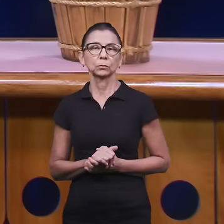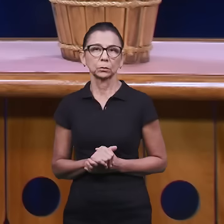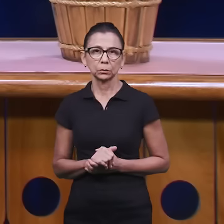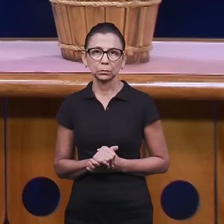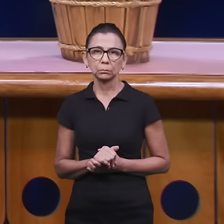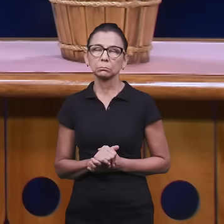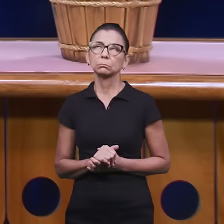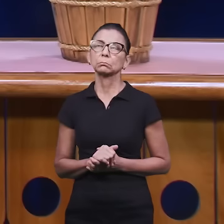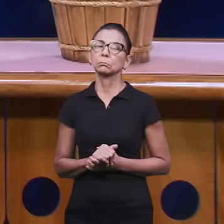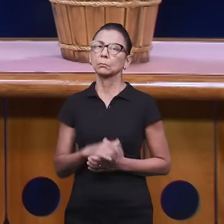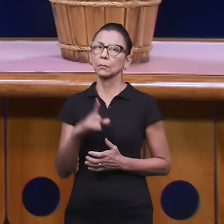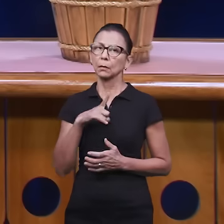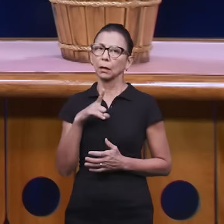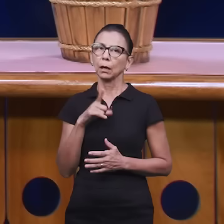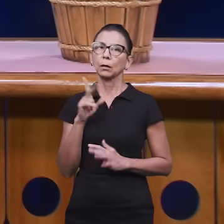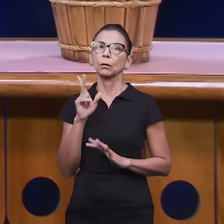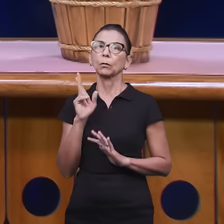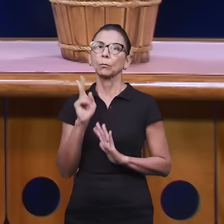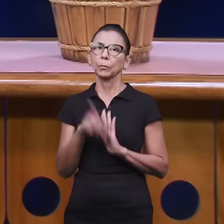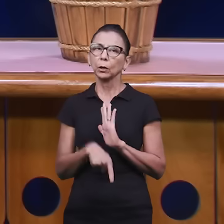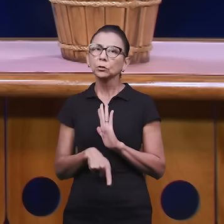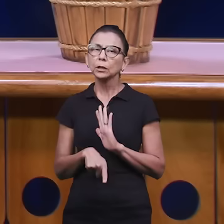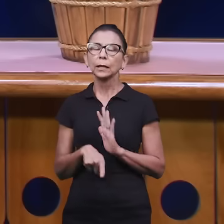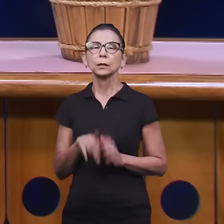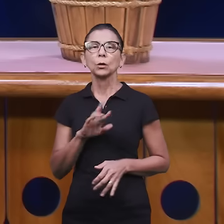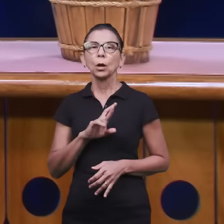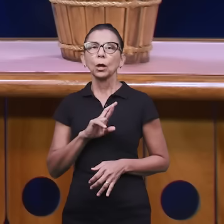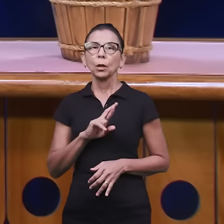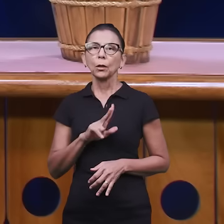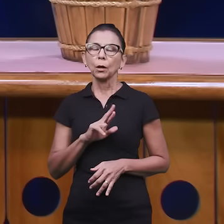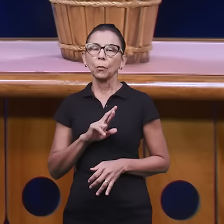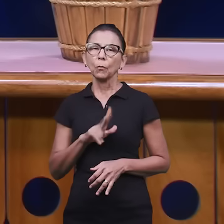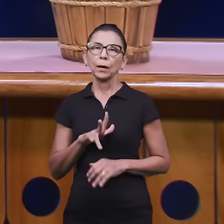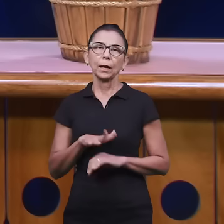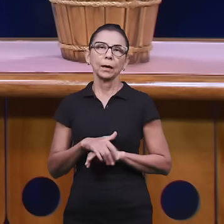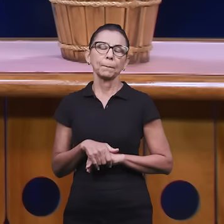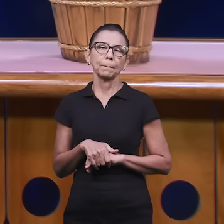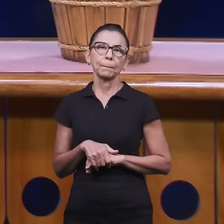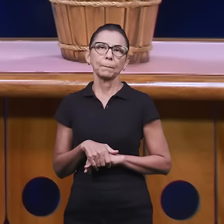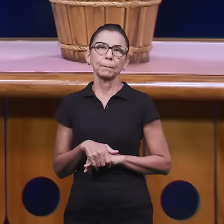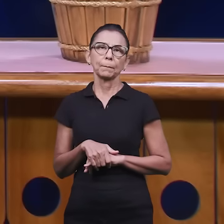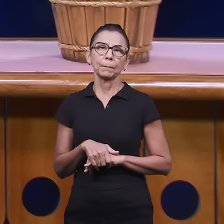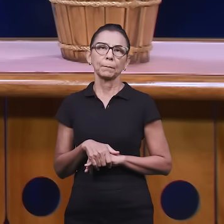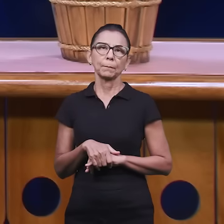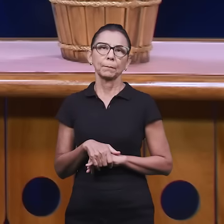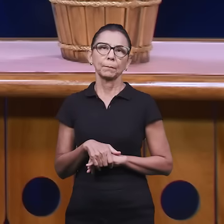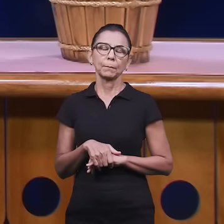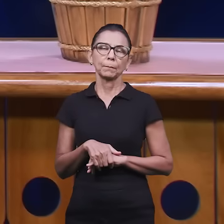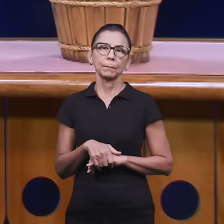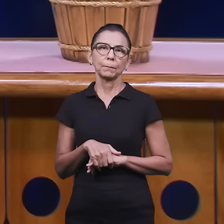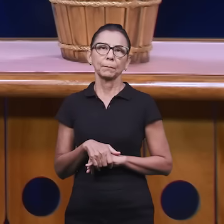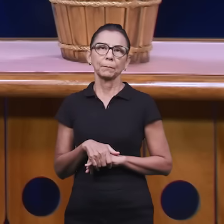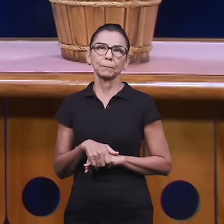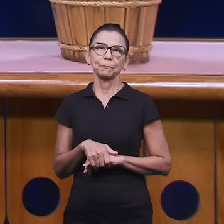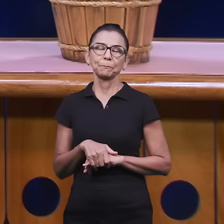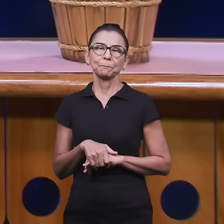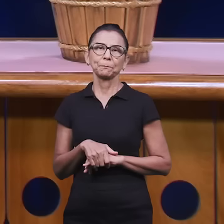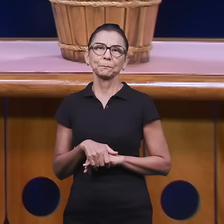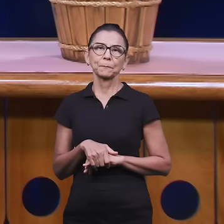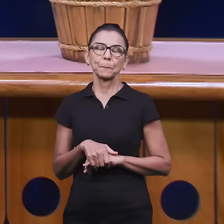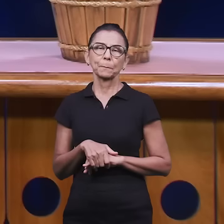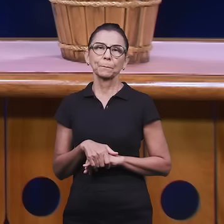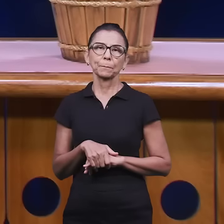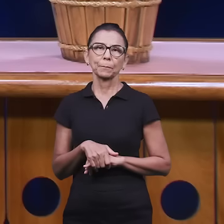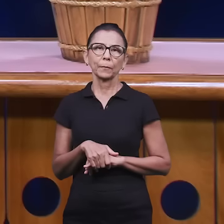acaso. As coisas não acontecem por acaso, porque a Bíblia contém um projeto.